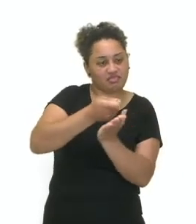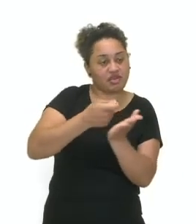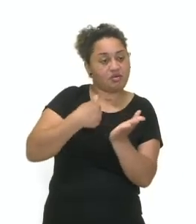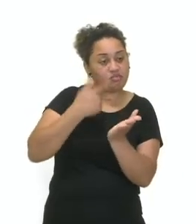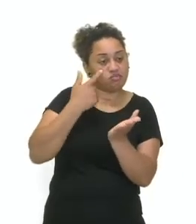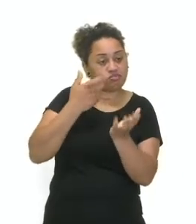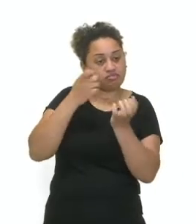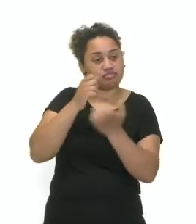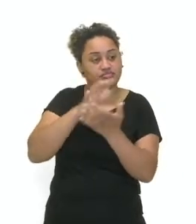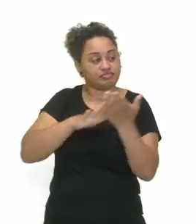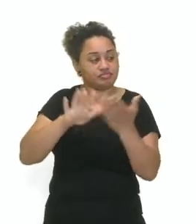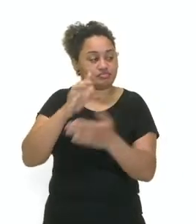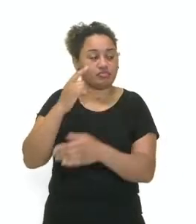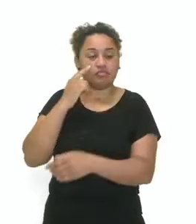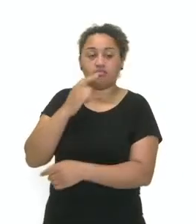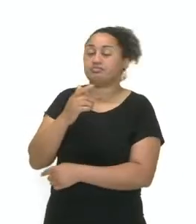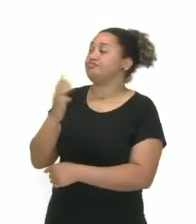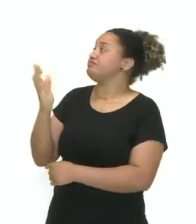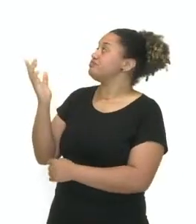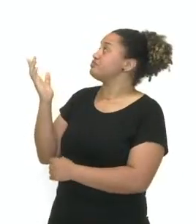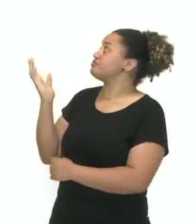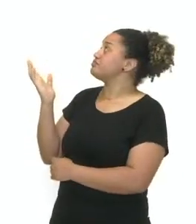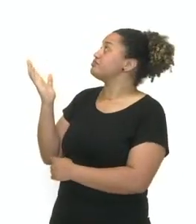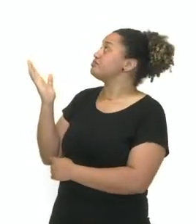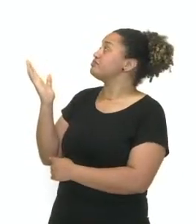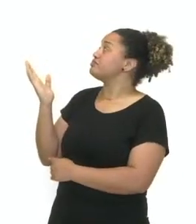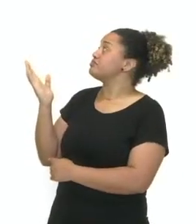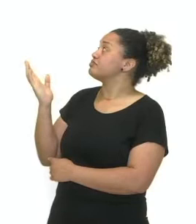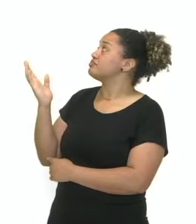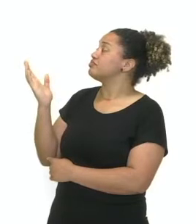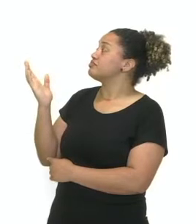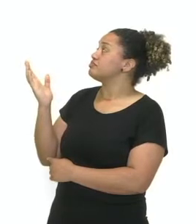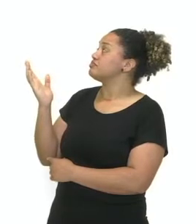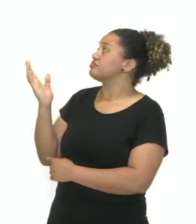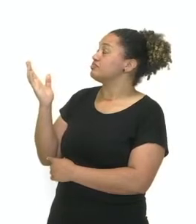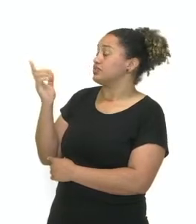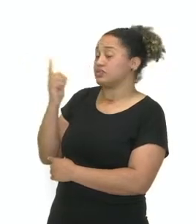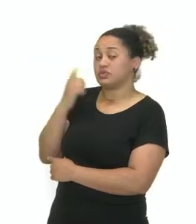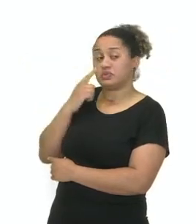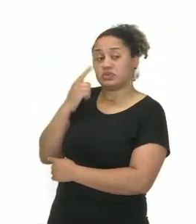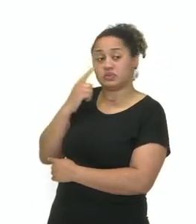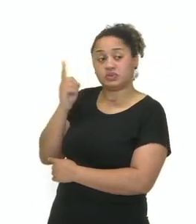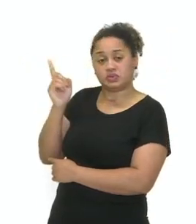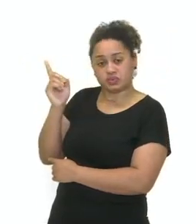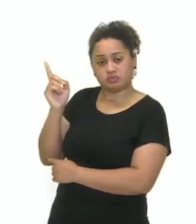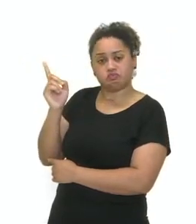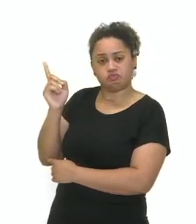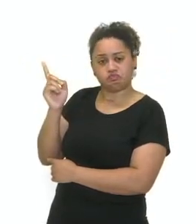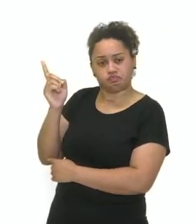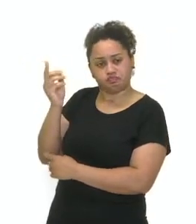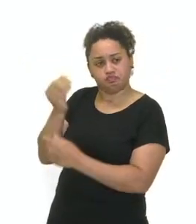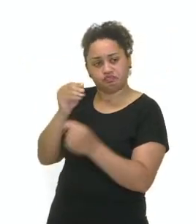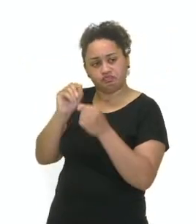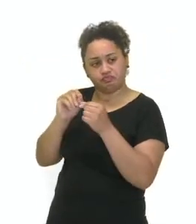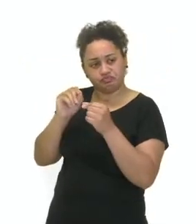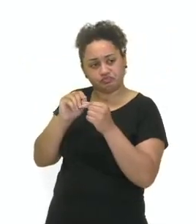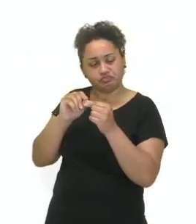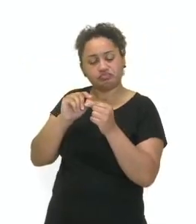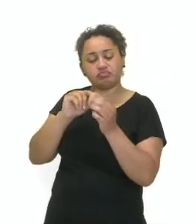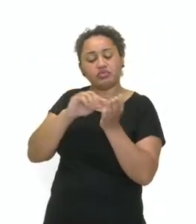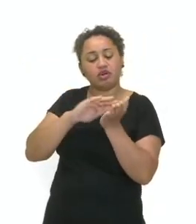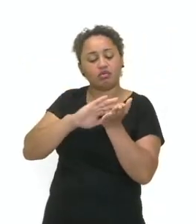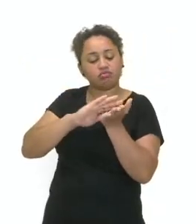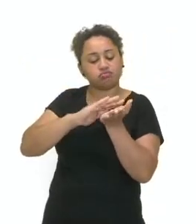olha só, passa o rolo cheio de tinta, né, para pegar essas partes que são elevadas, porque essas partes que são